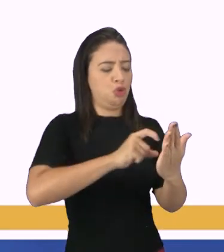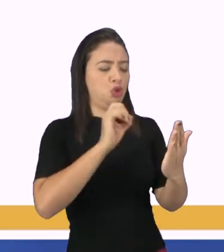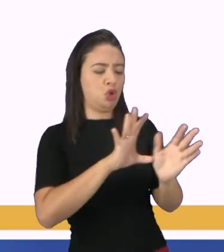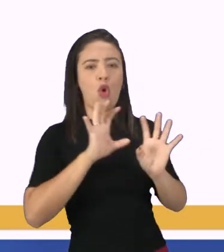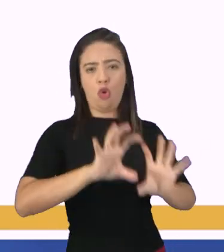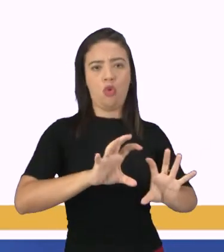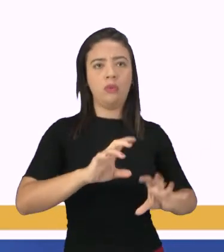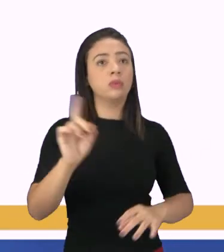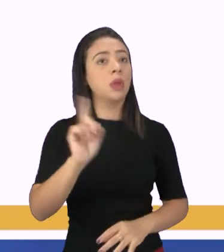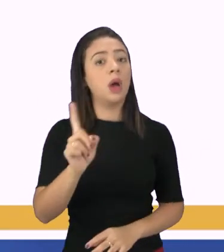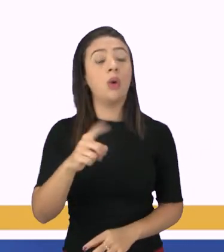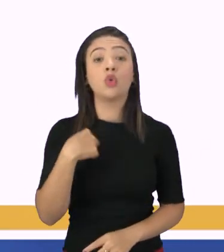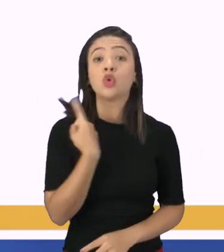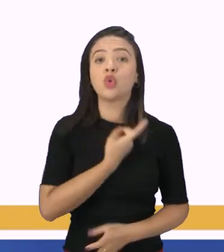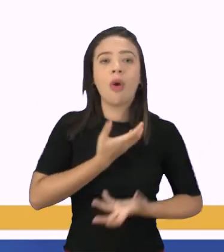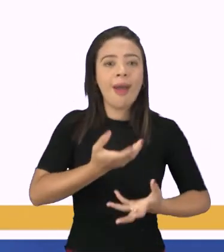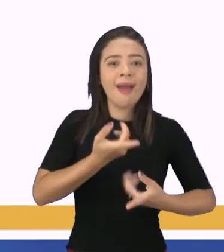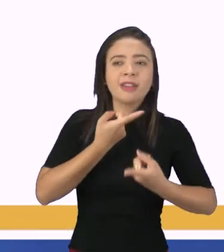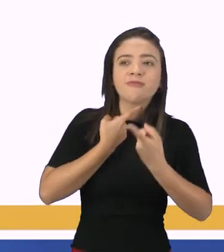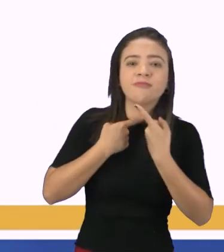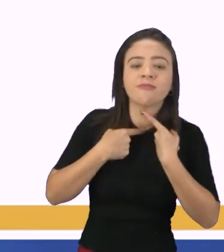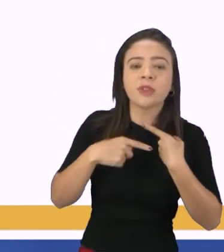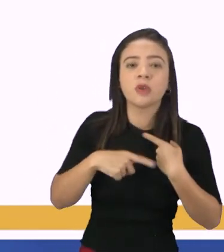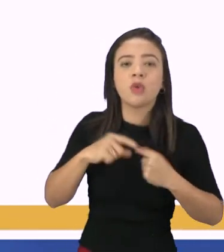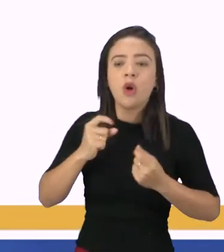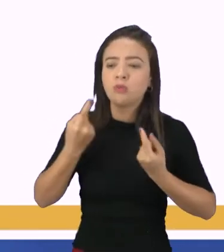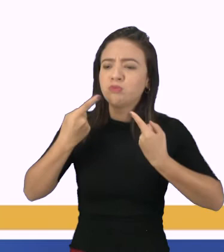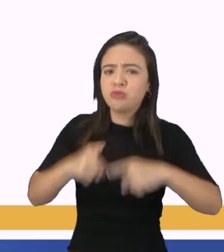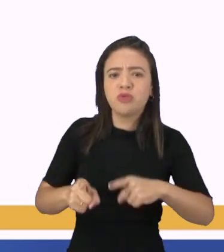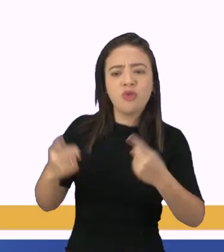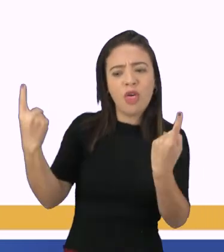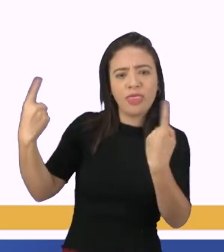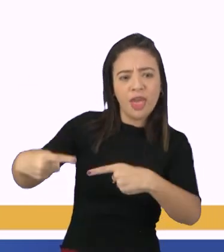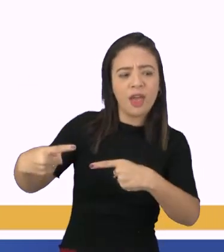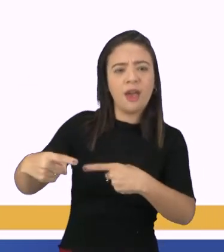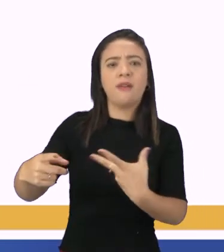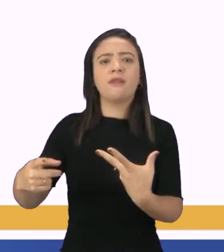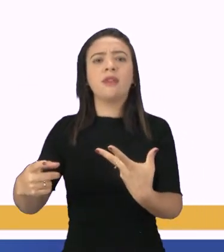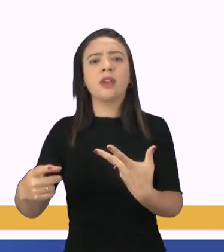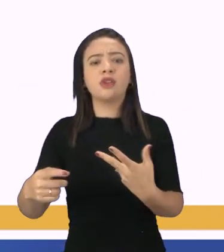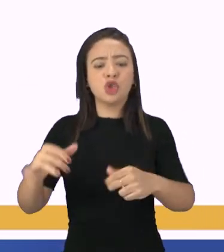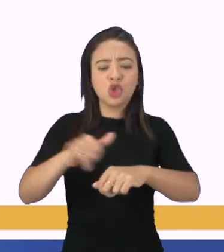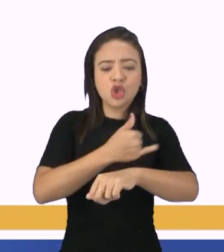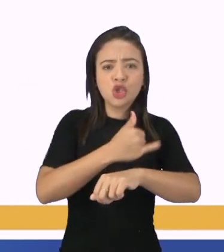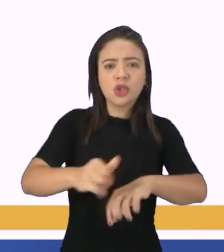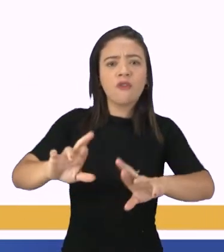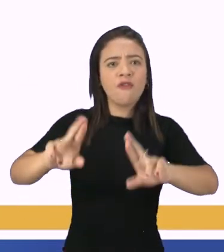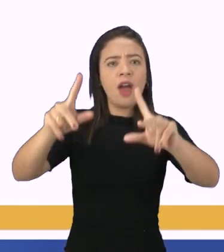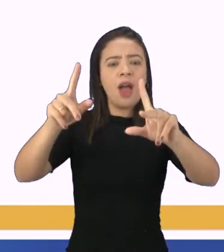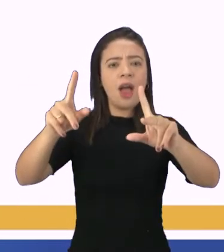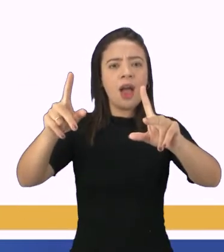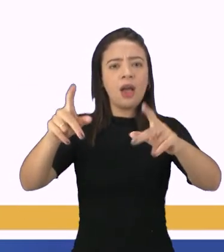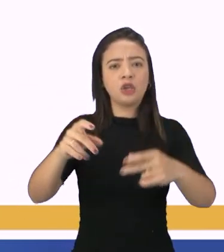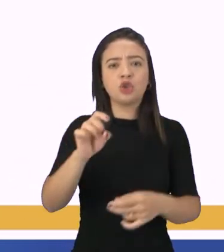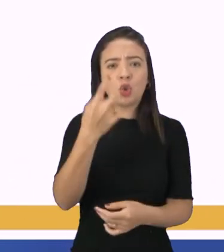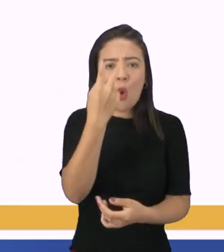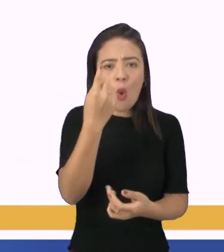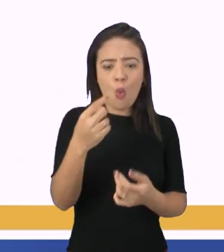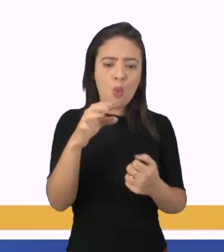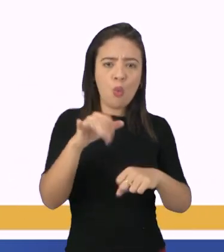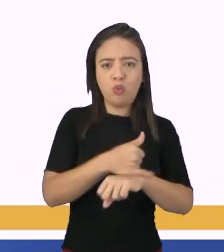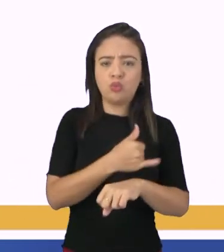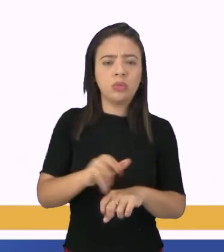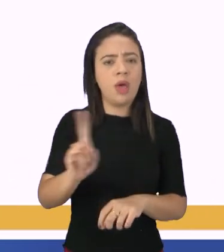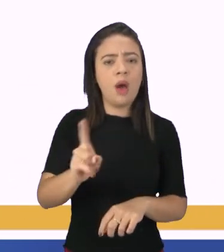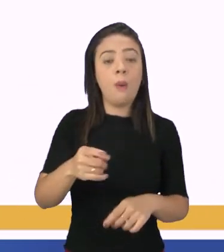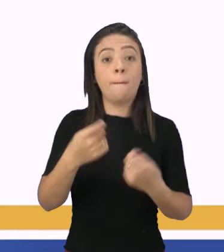temos curiosidade e queremos desafios de mídias e técnicas diferentes. Não tem por que se limitar. Sem